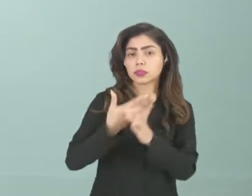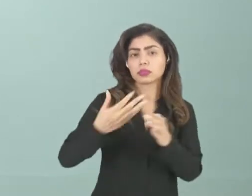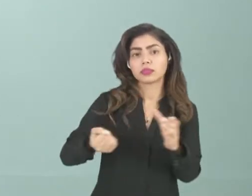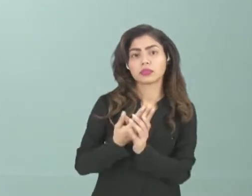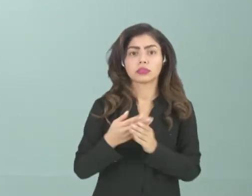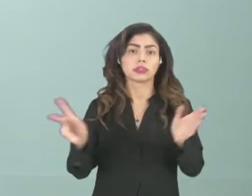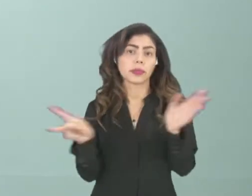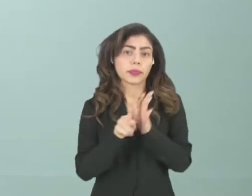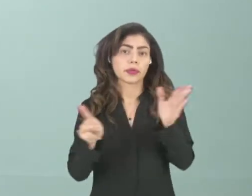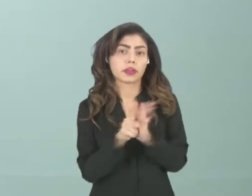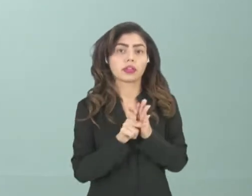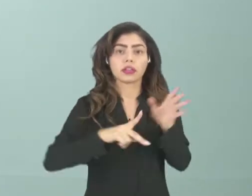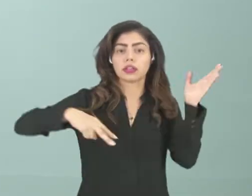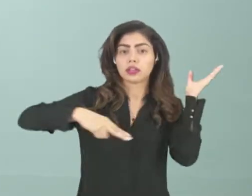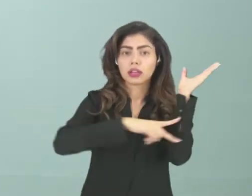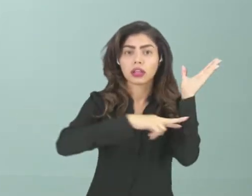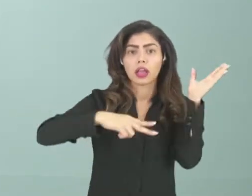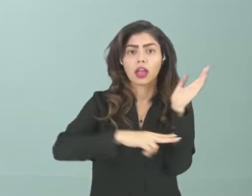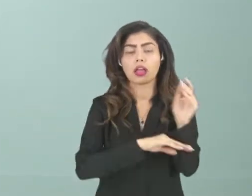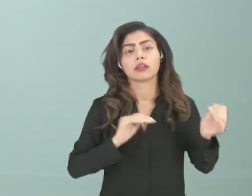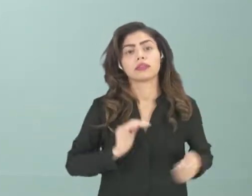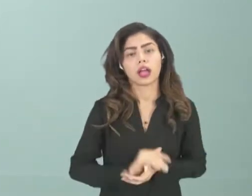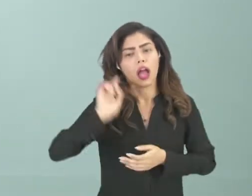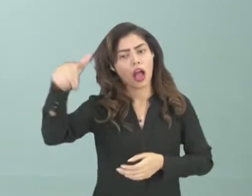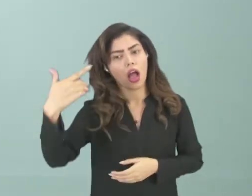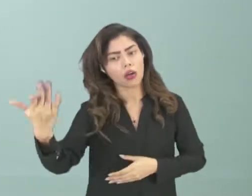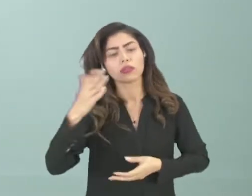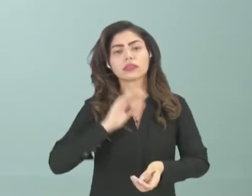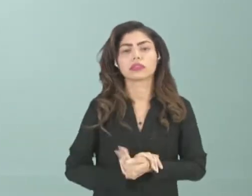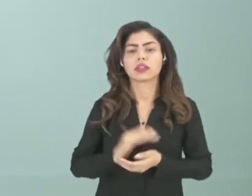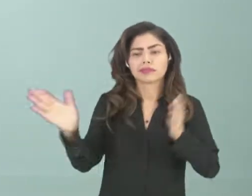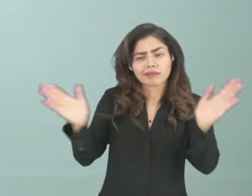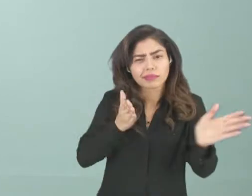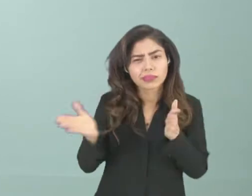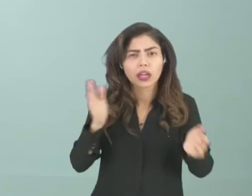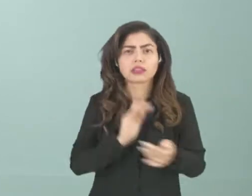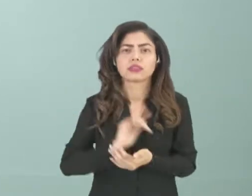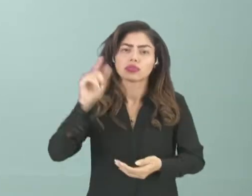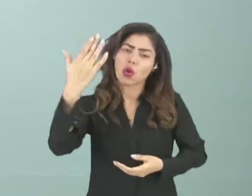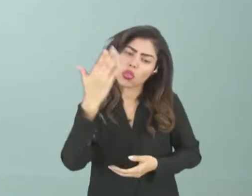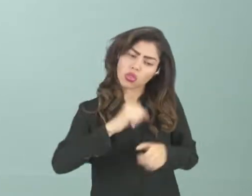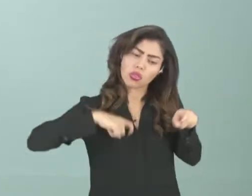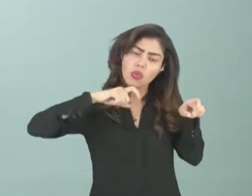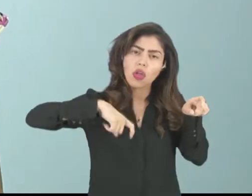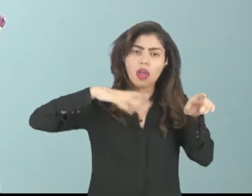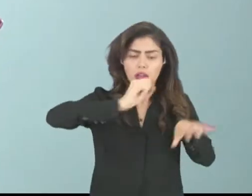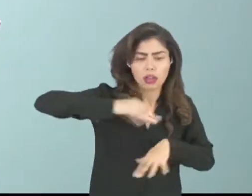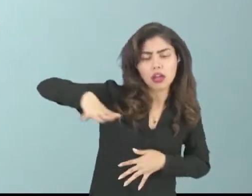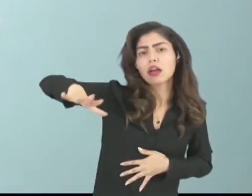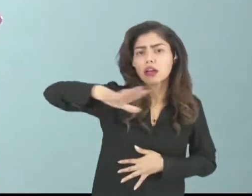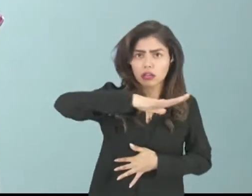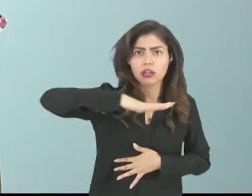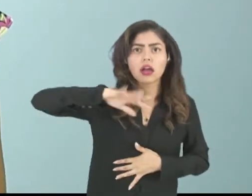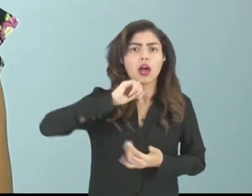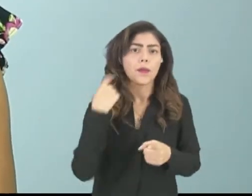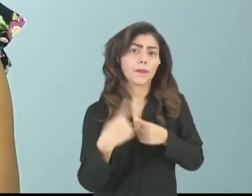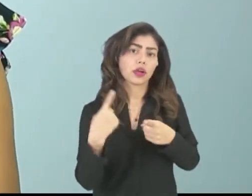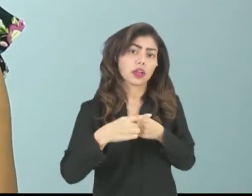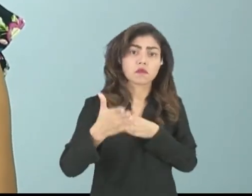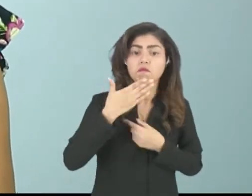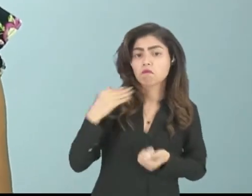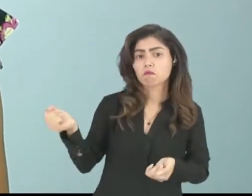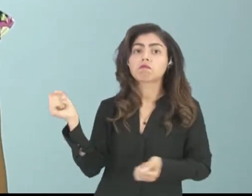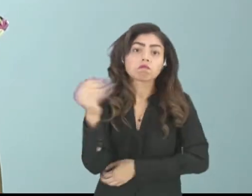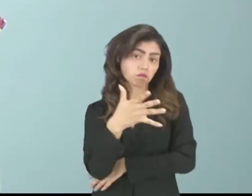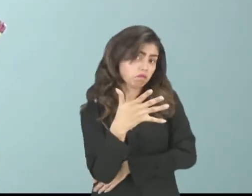rural ele tivesse algum acesso a outro tipo de emprego exatamente no campo. Por quê? Porque se modernizou